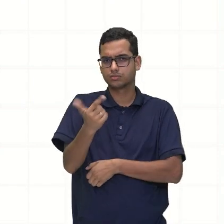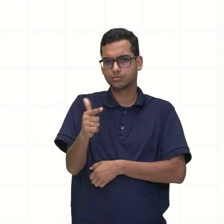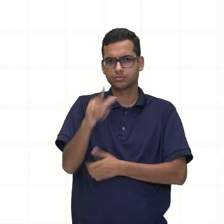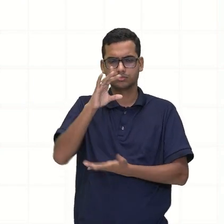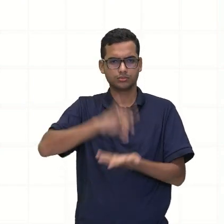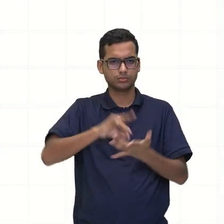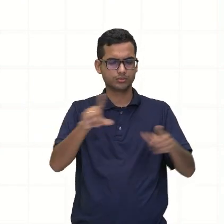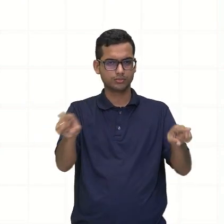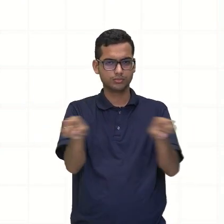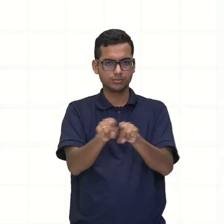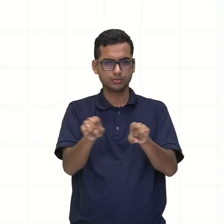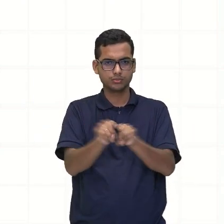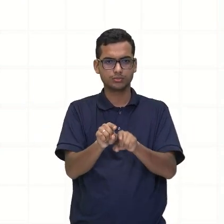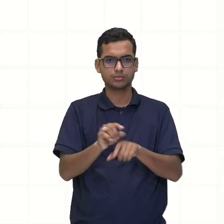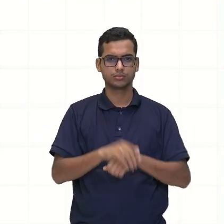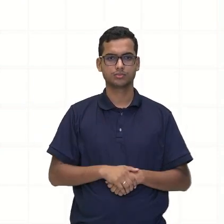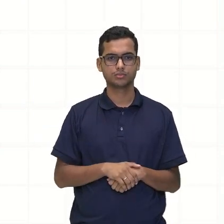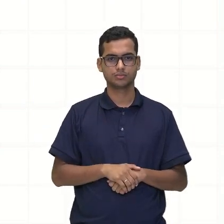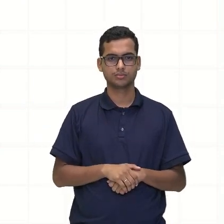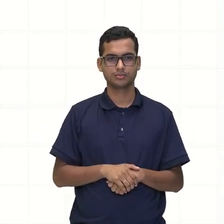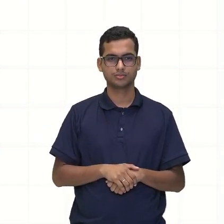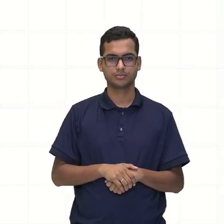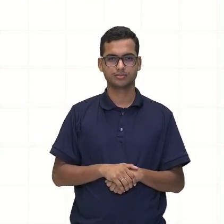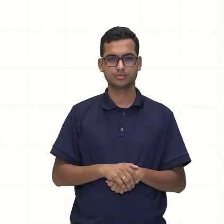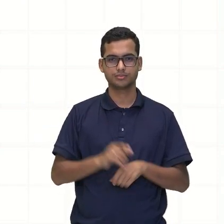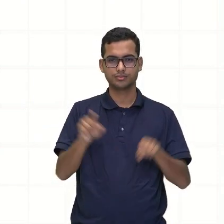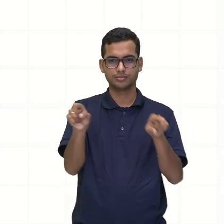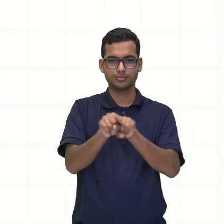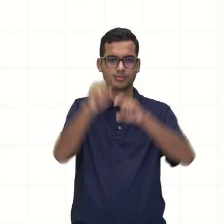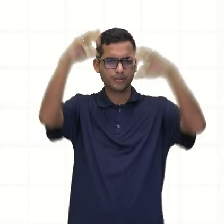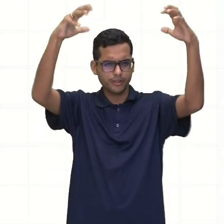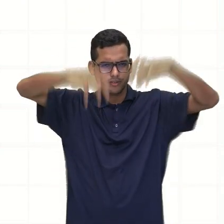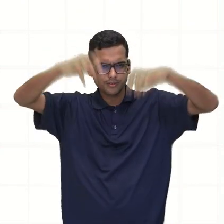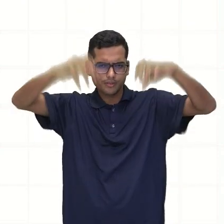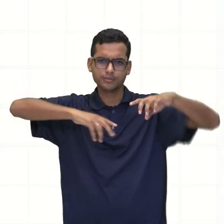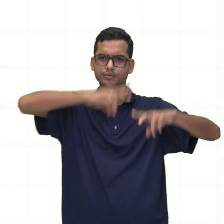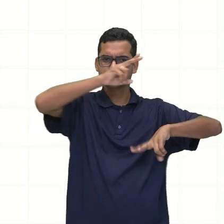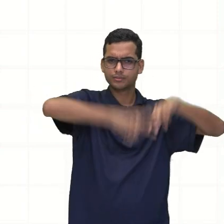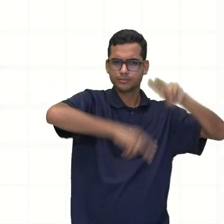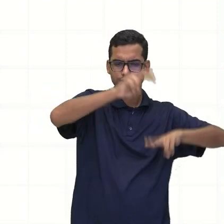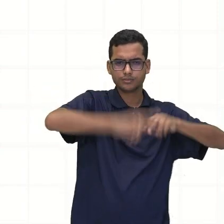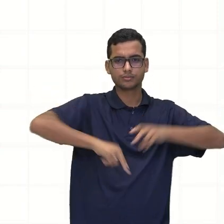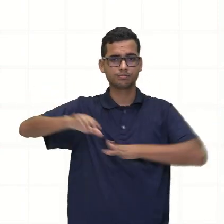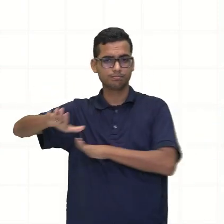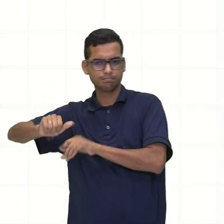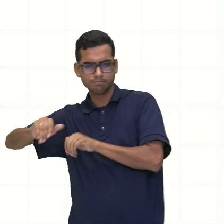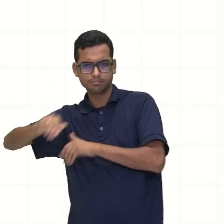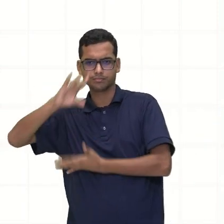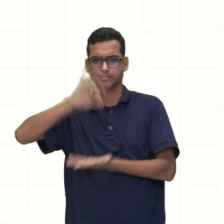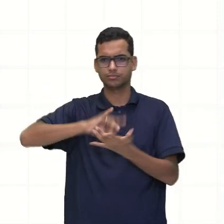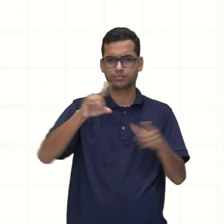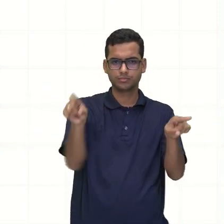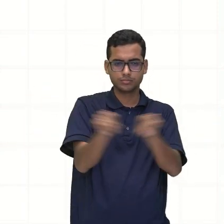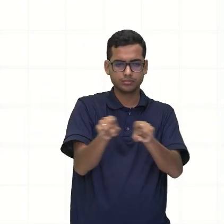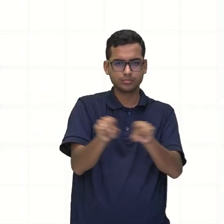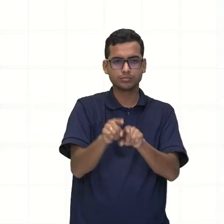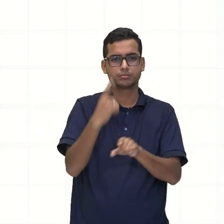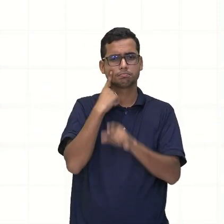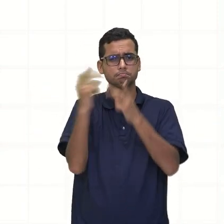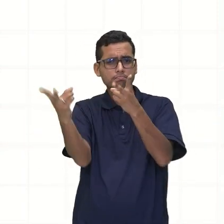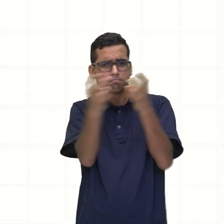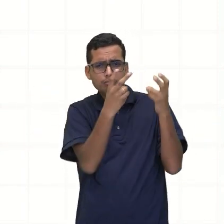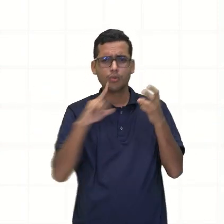de menor chuva, que ocorrem ali entre junho e setembro, por conta das mudanças climáticas, né? A gente vem